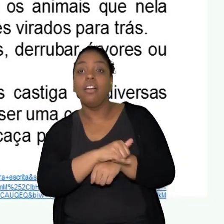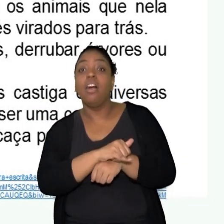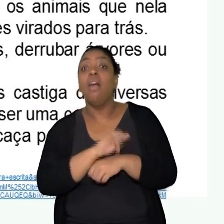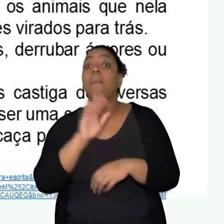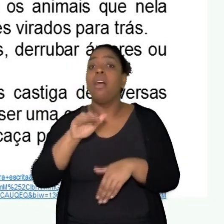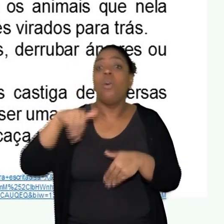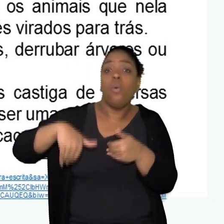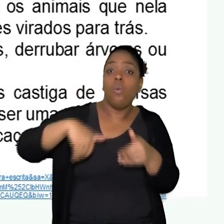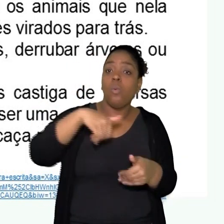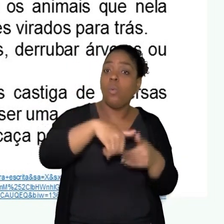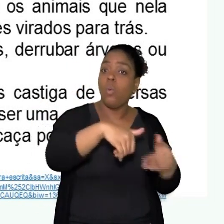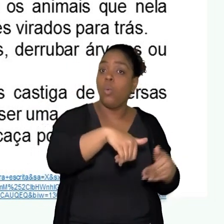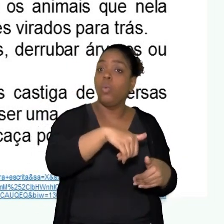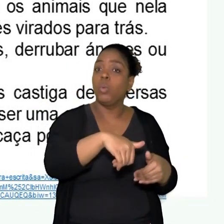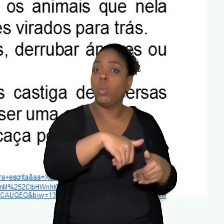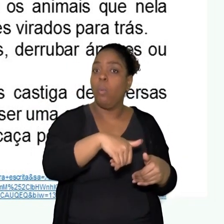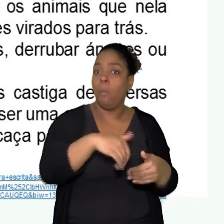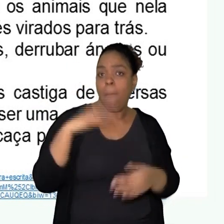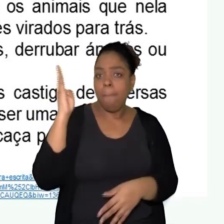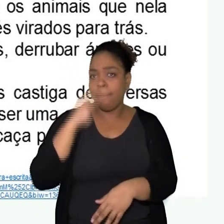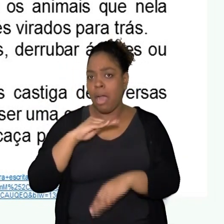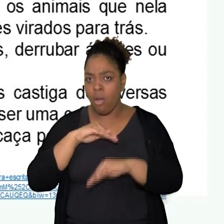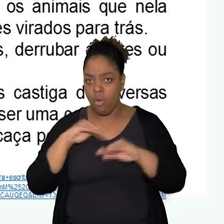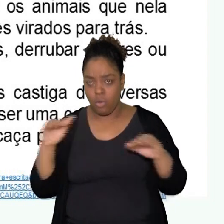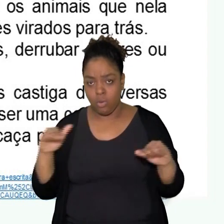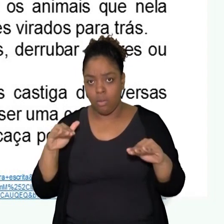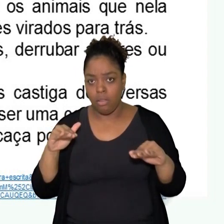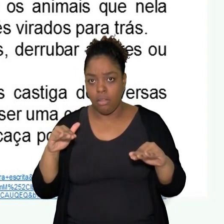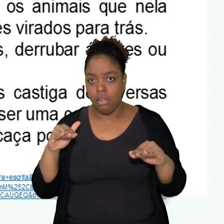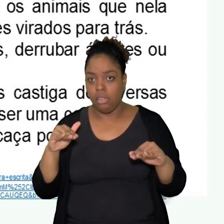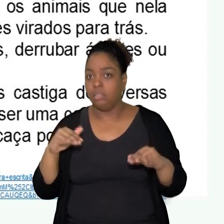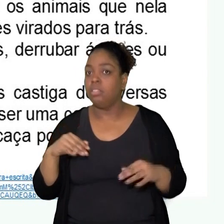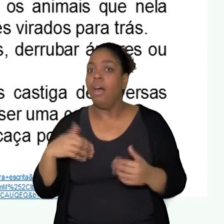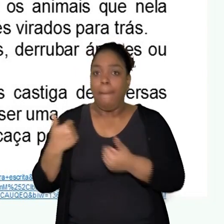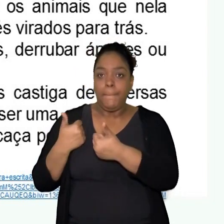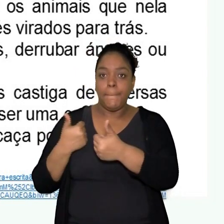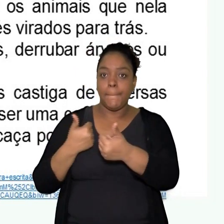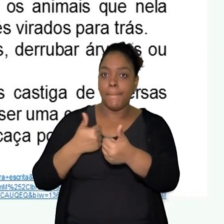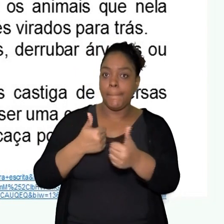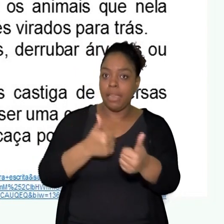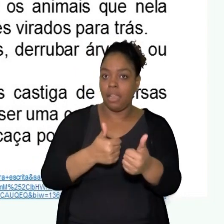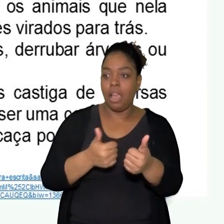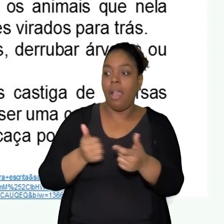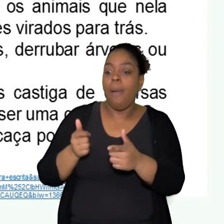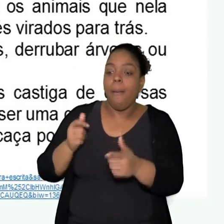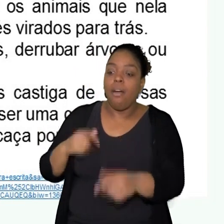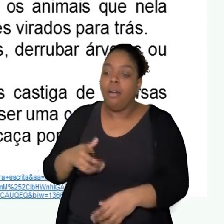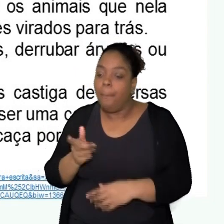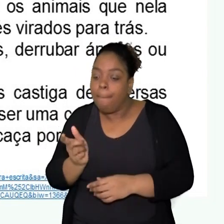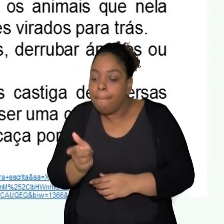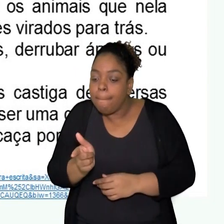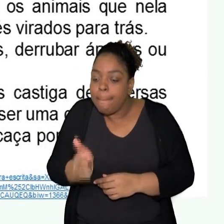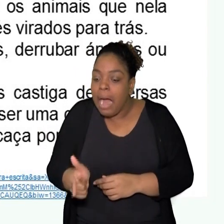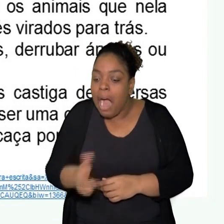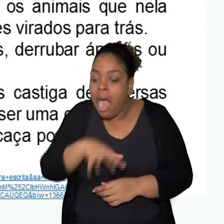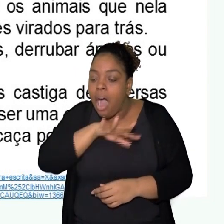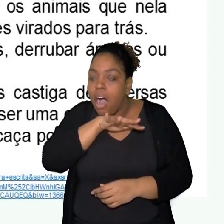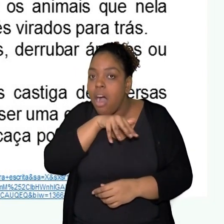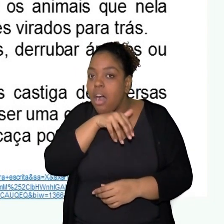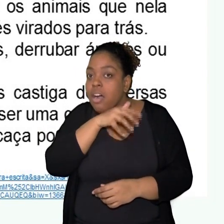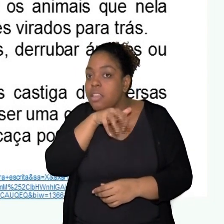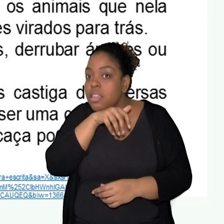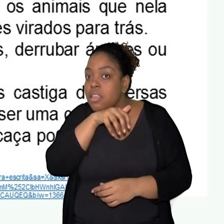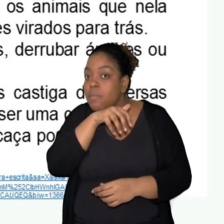Curupira não é só terror. Ele não persegue aquele que caça por necessidade, mas,